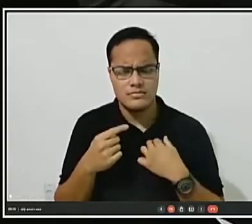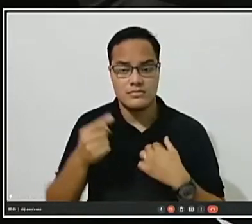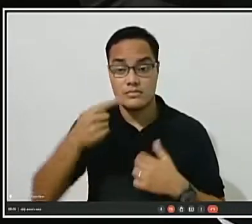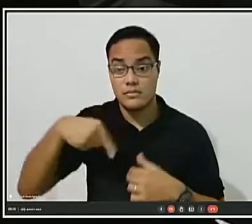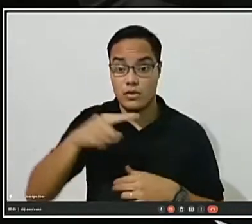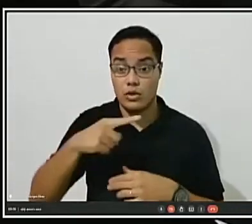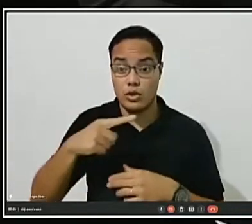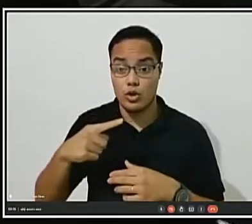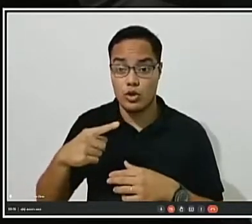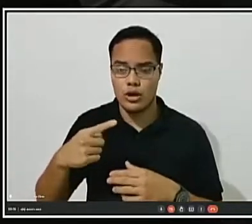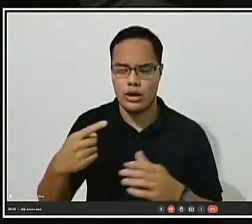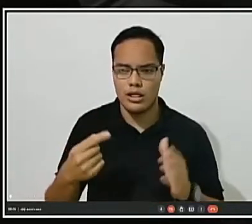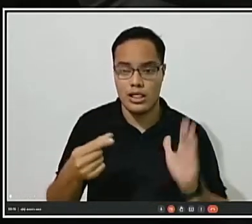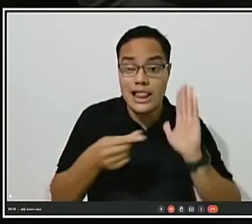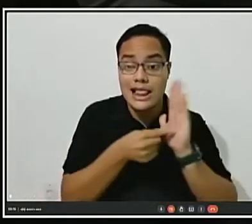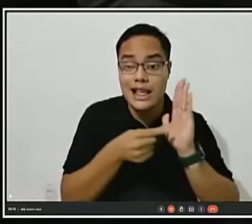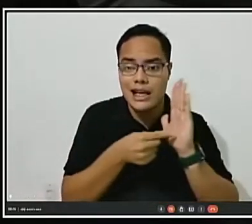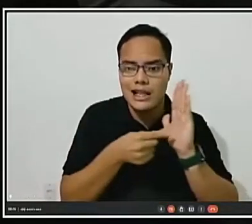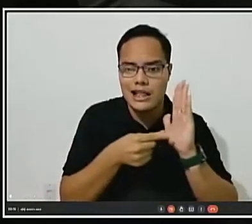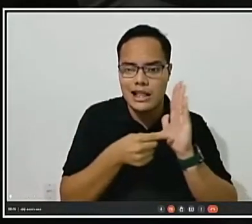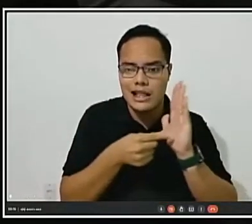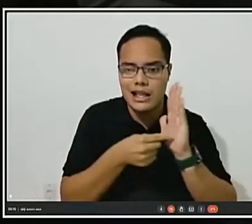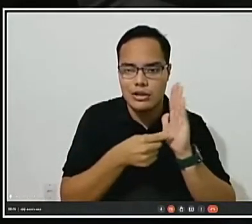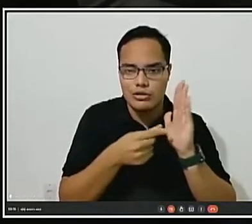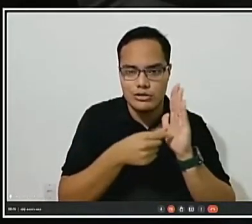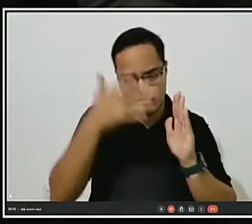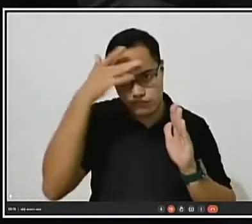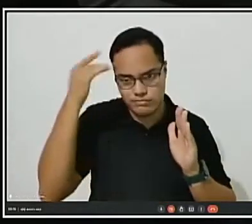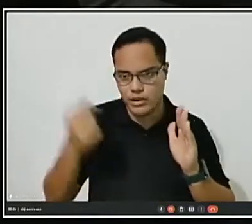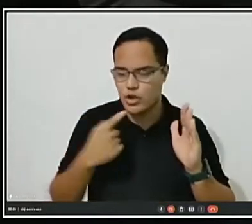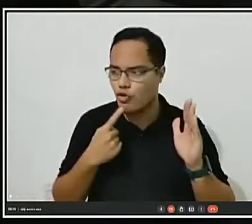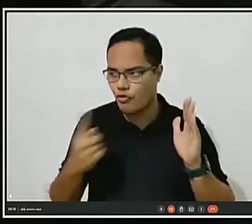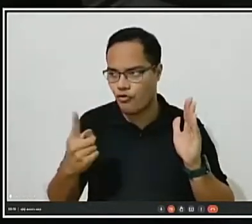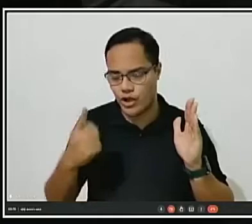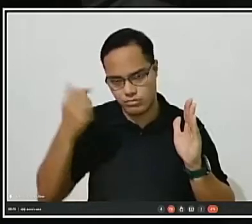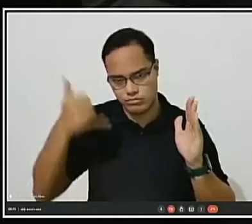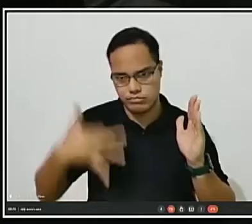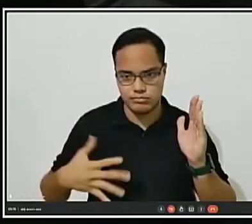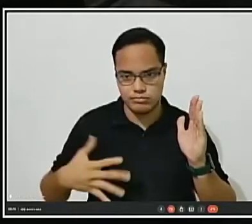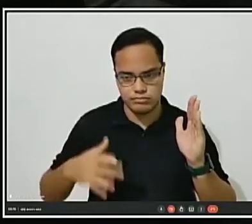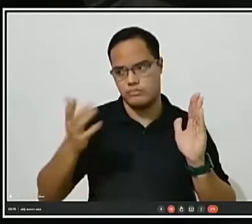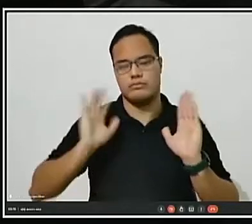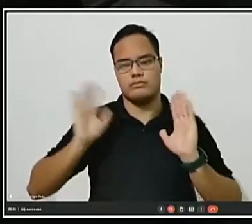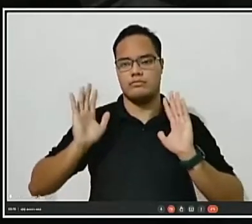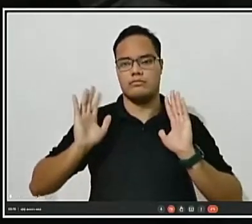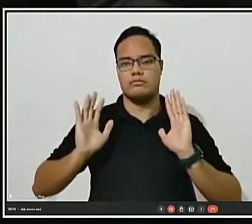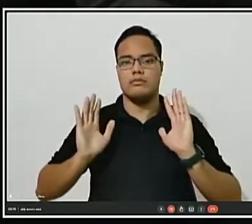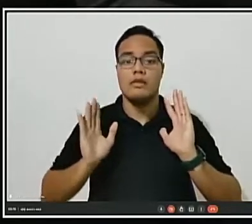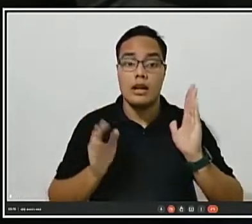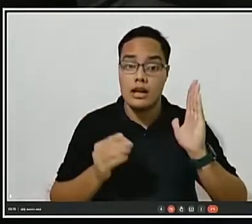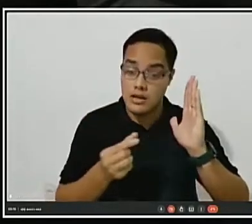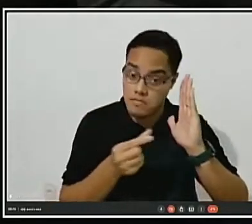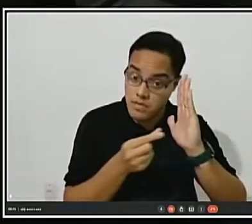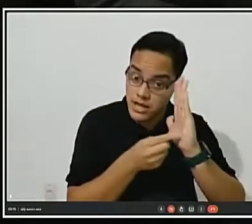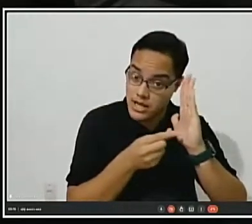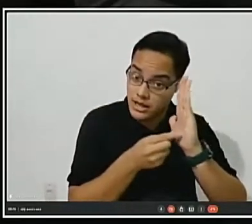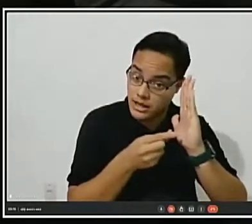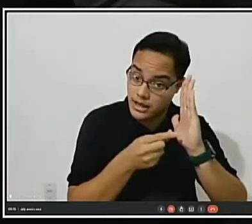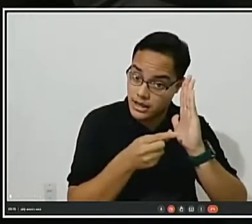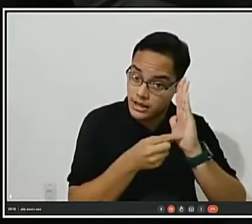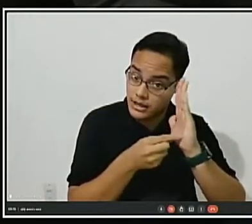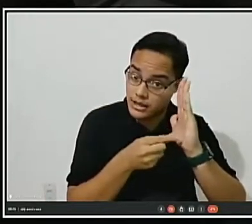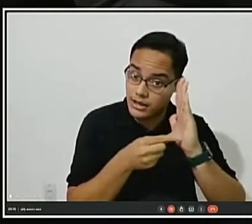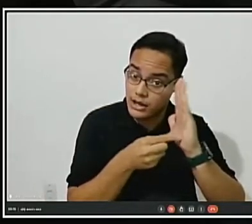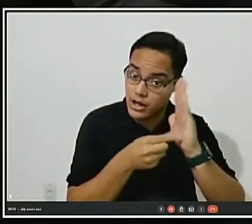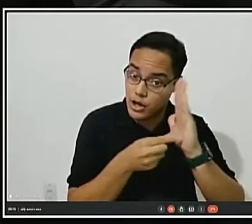uma denúncia, vamos dizer assim, anônima, a pessoa não quer se identificar, e, na verdade, não foi nem feita para mim. Essa denúncia foi feita por uma ONG de